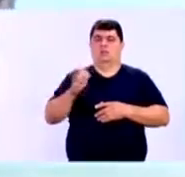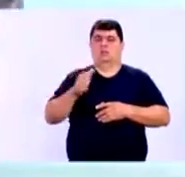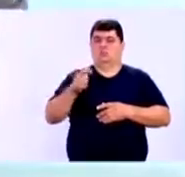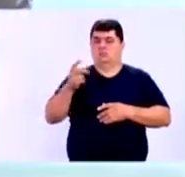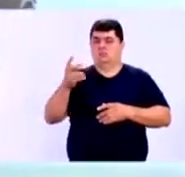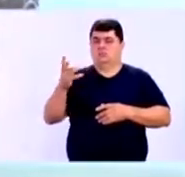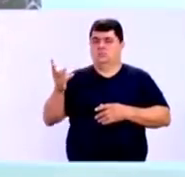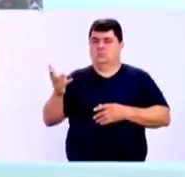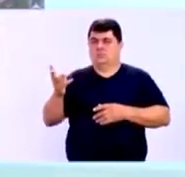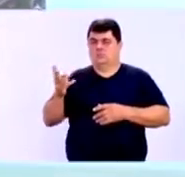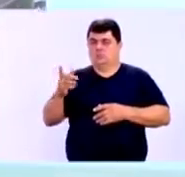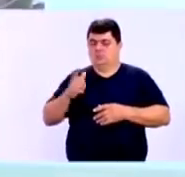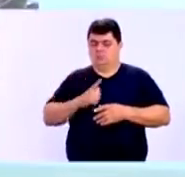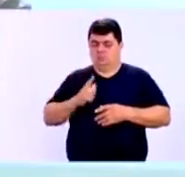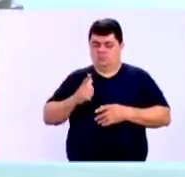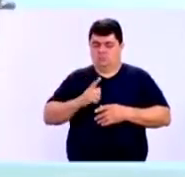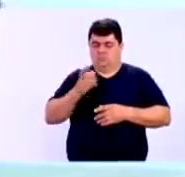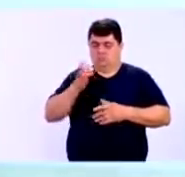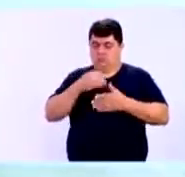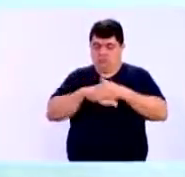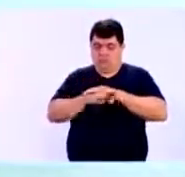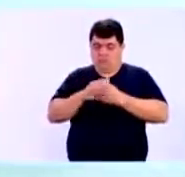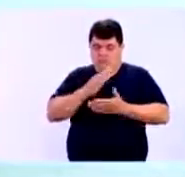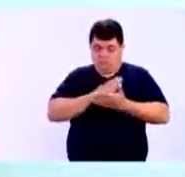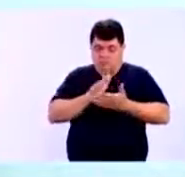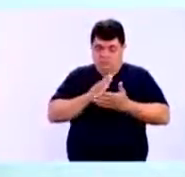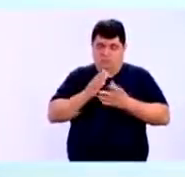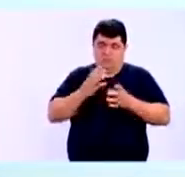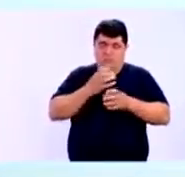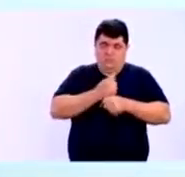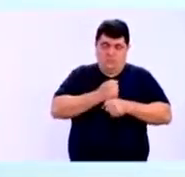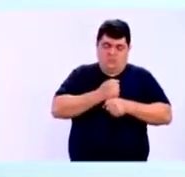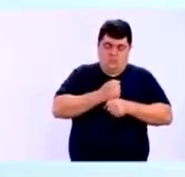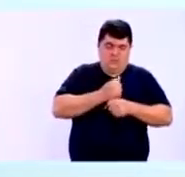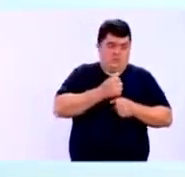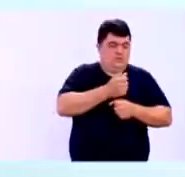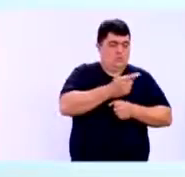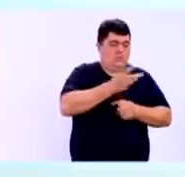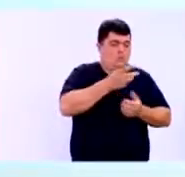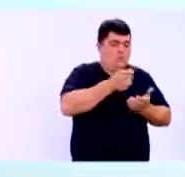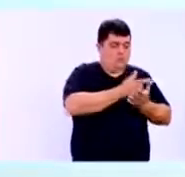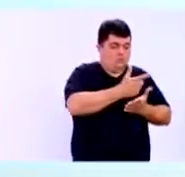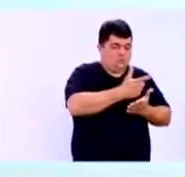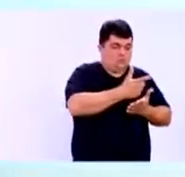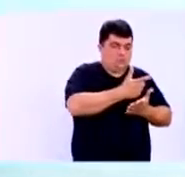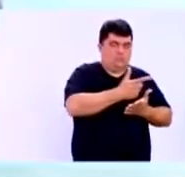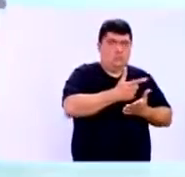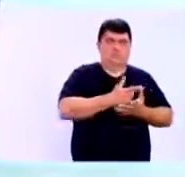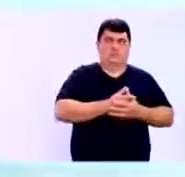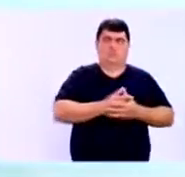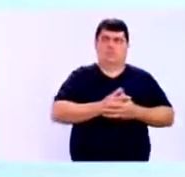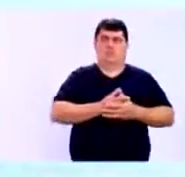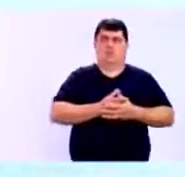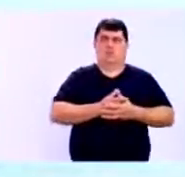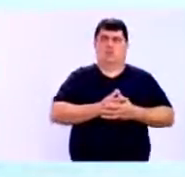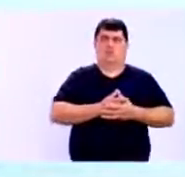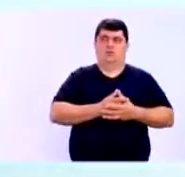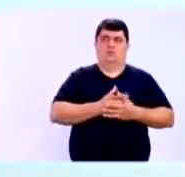em um determinado período, estoque inicial, mais quanto ele comprou. Ele tinha